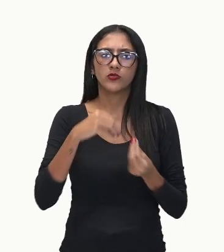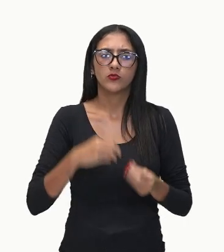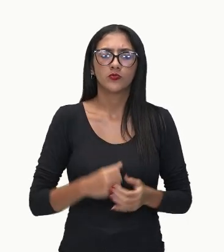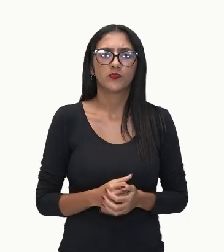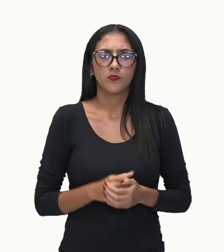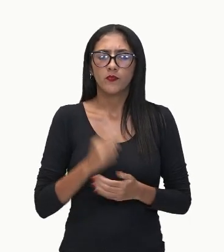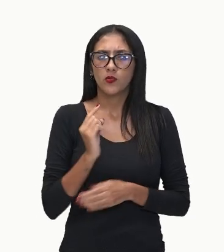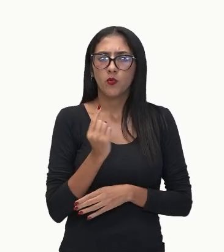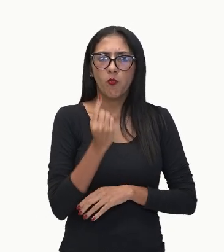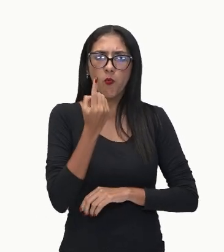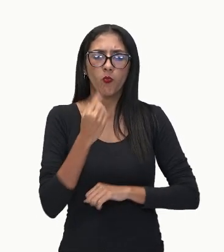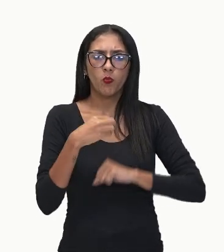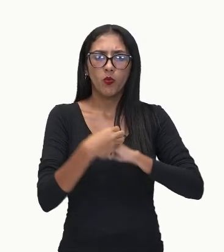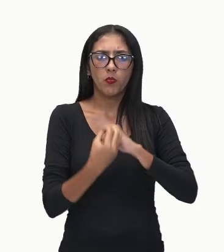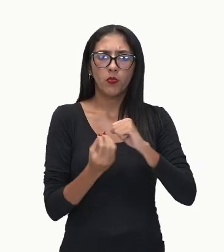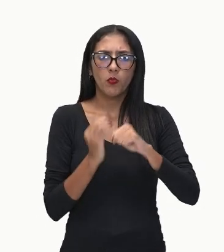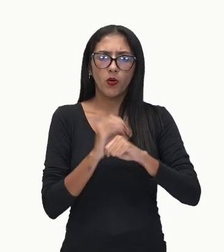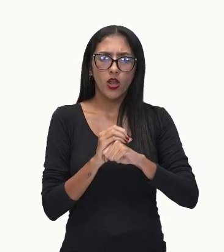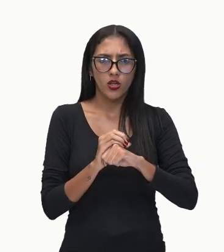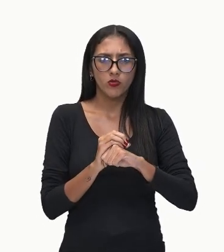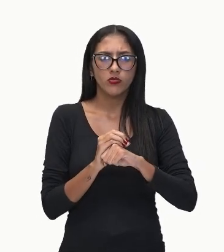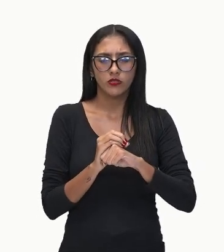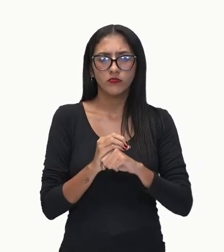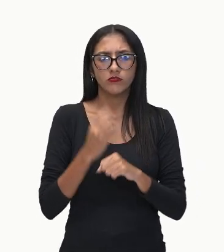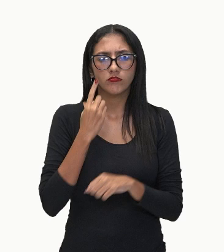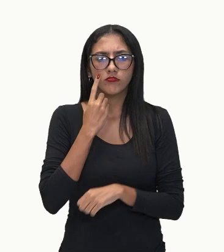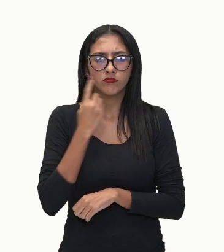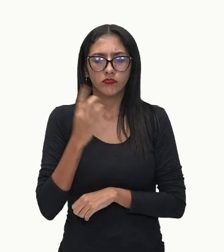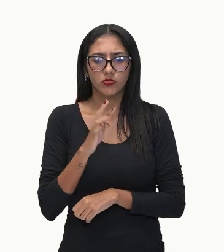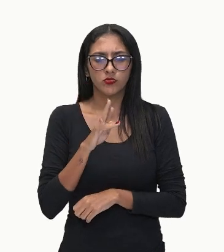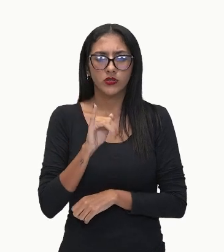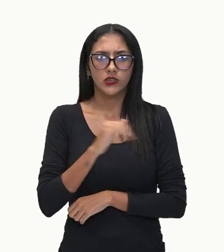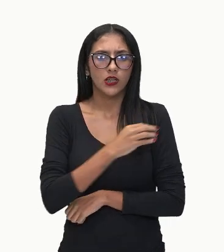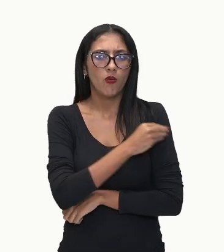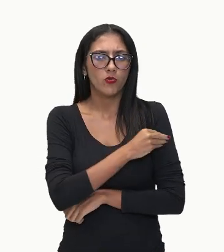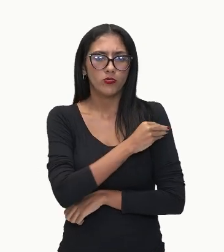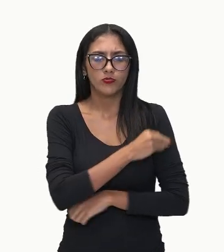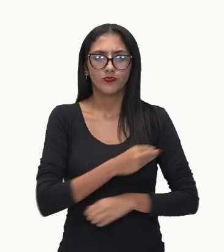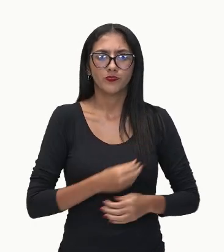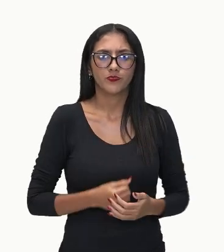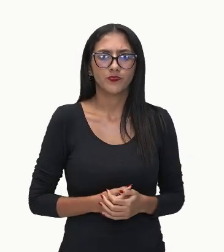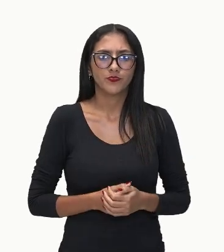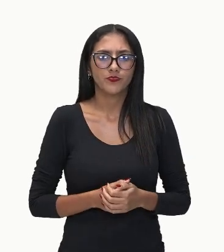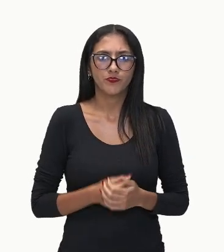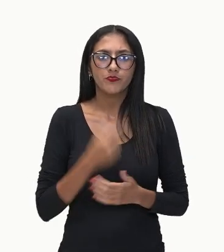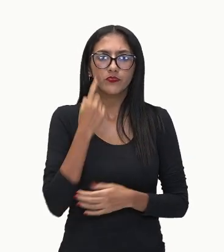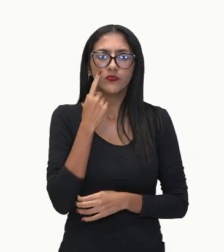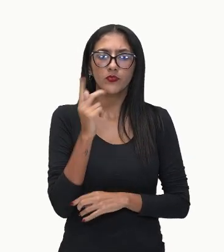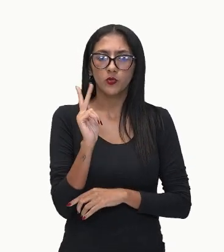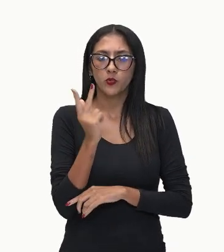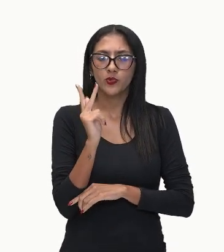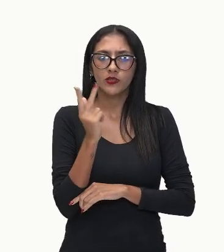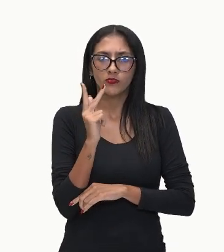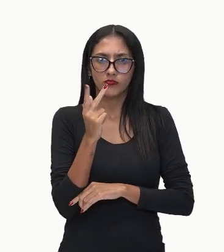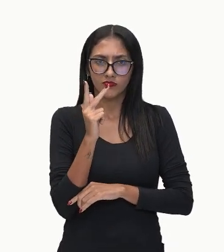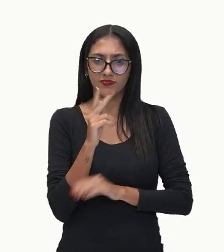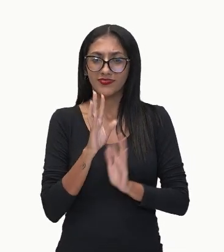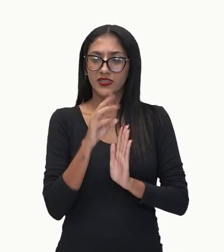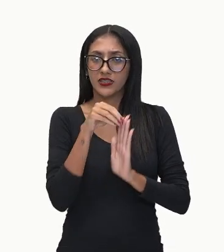molécula de glicerol? O hidrogênio, né, da